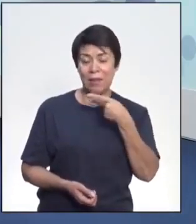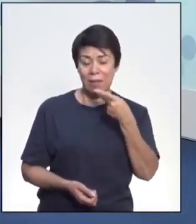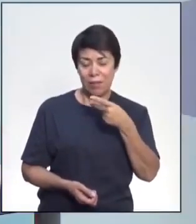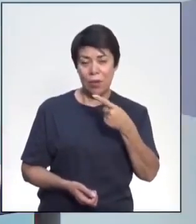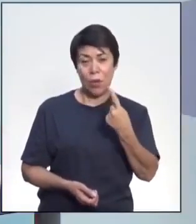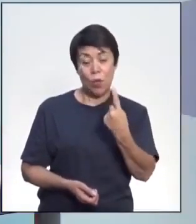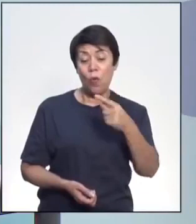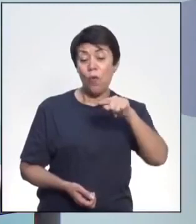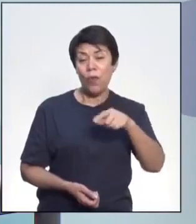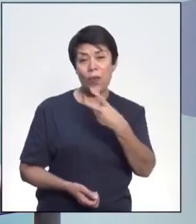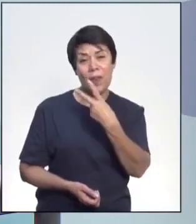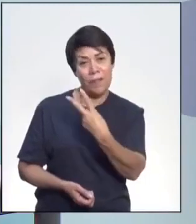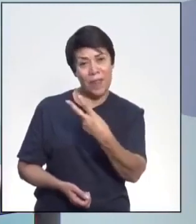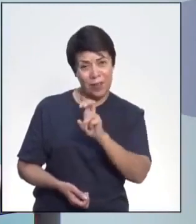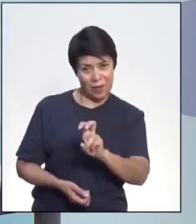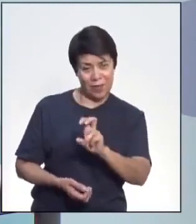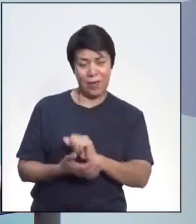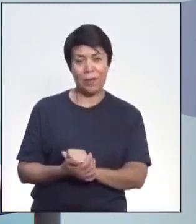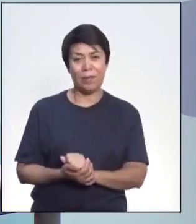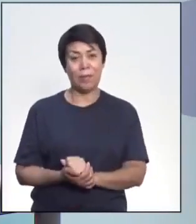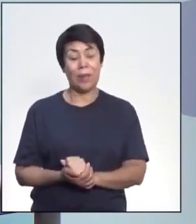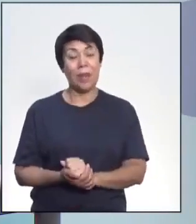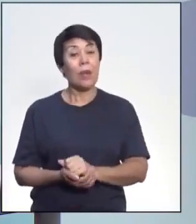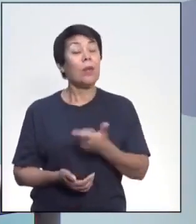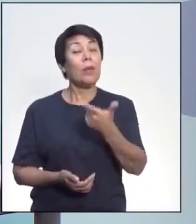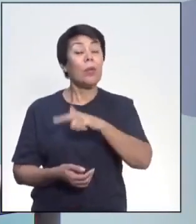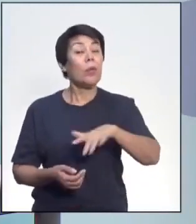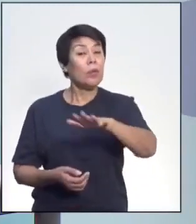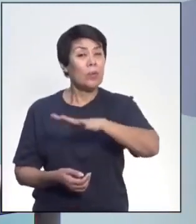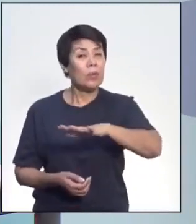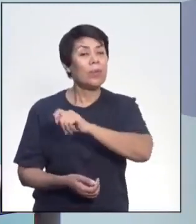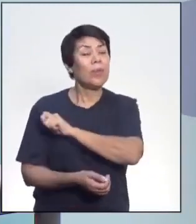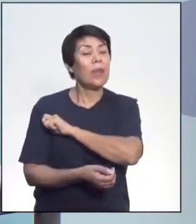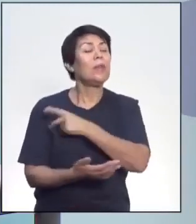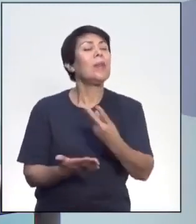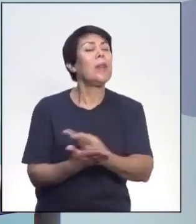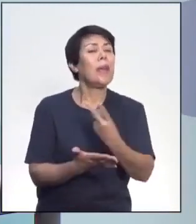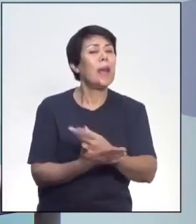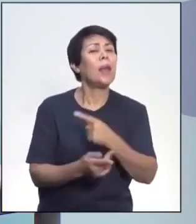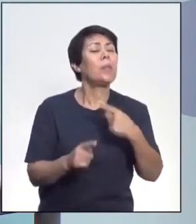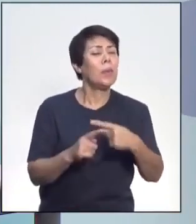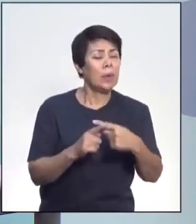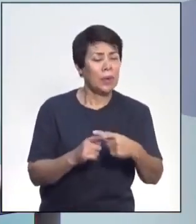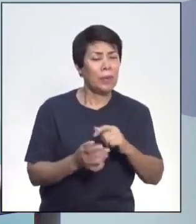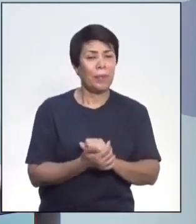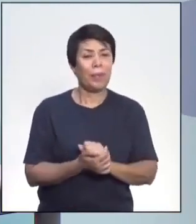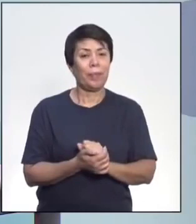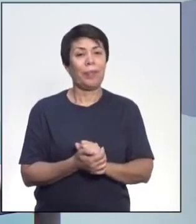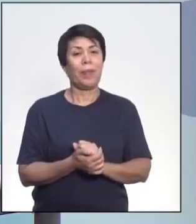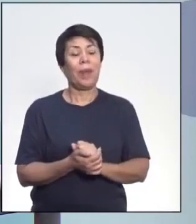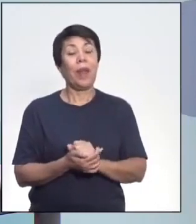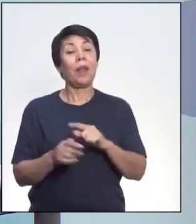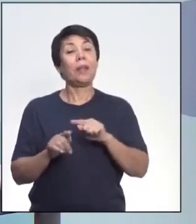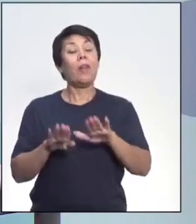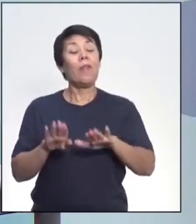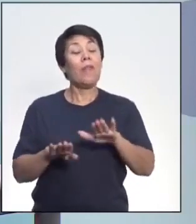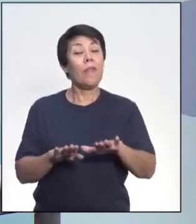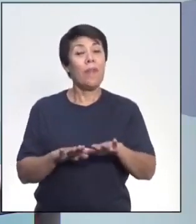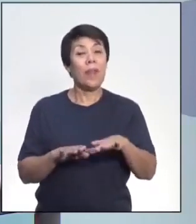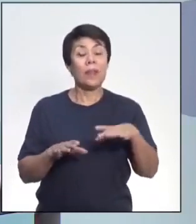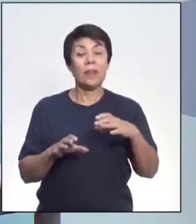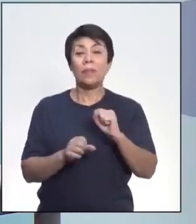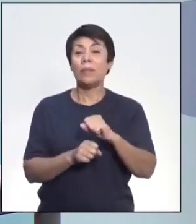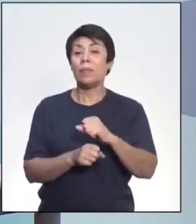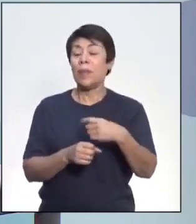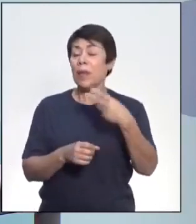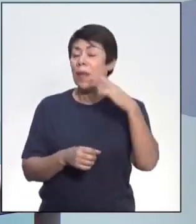quê. A grande maioria errou por qual motivo? Que eles consideraram também o quê? A